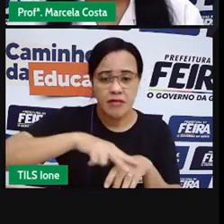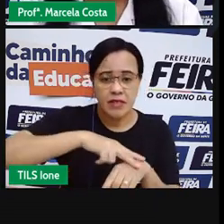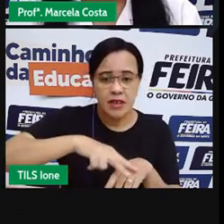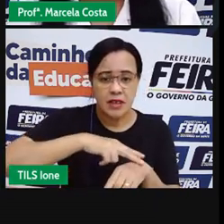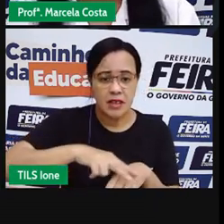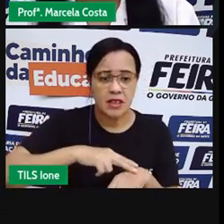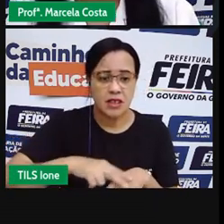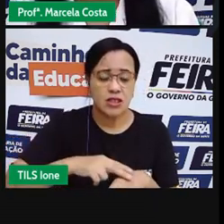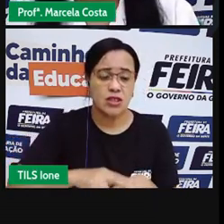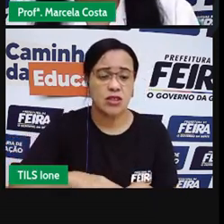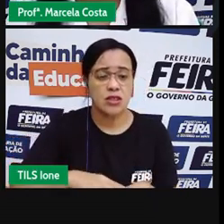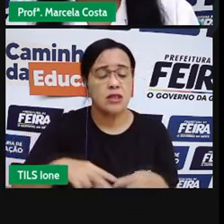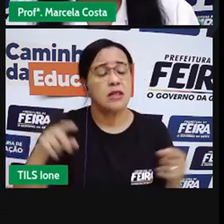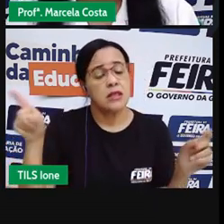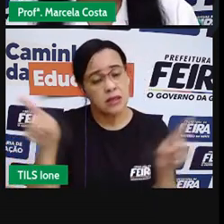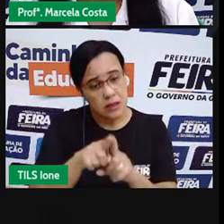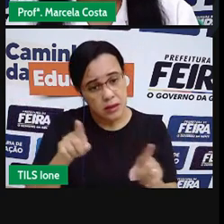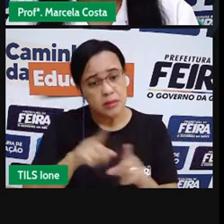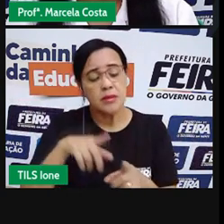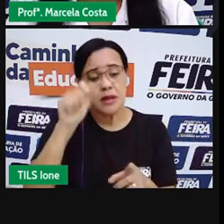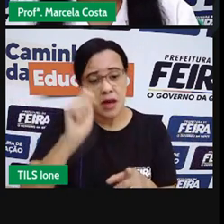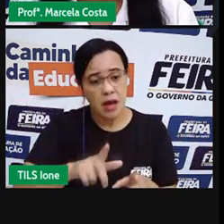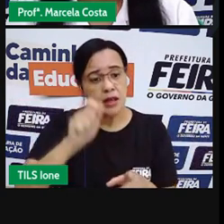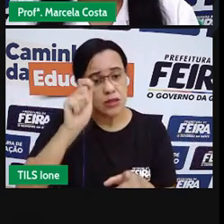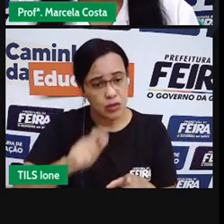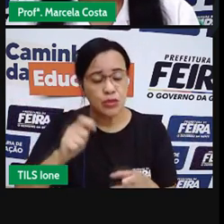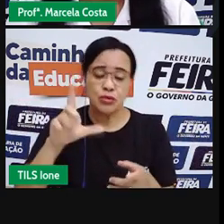e até mesmo tom de azul.